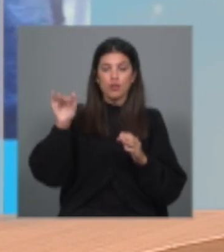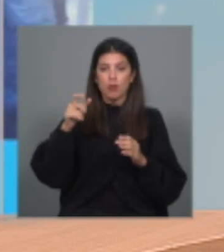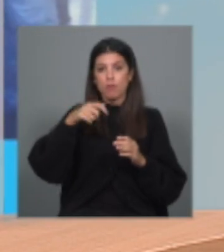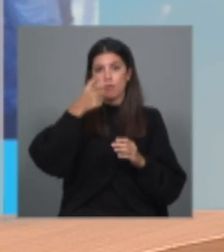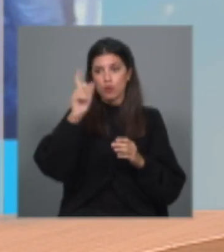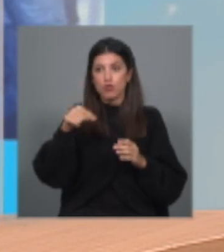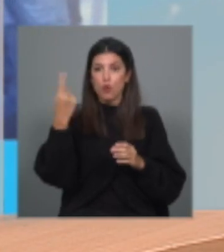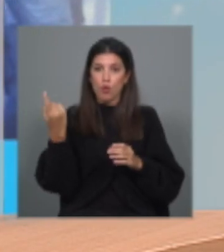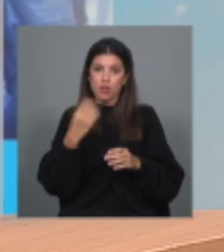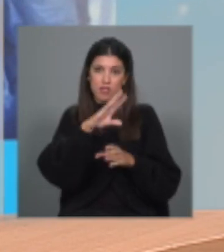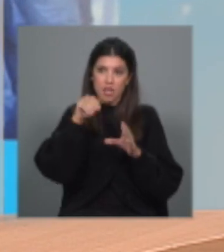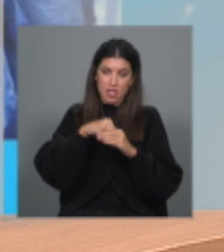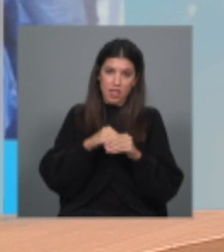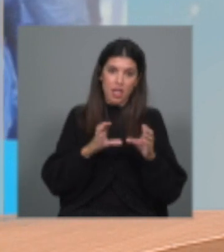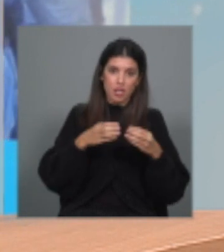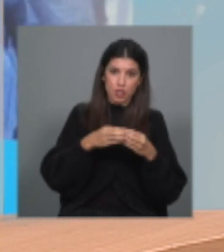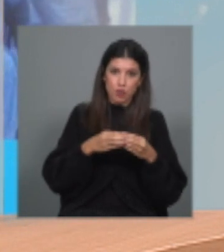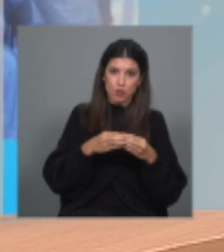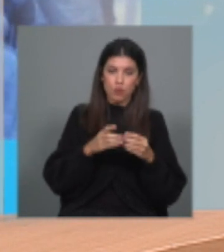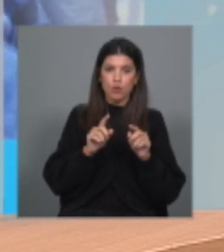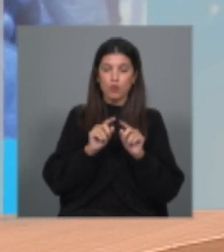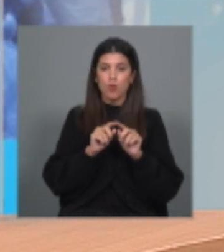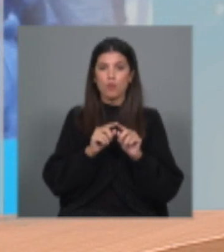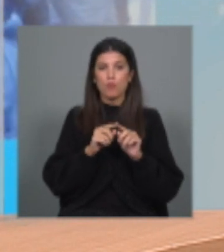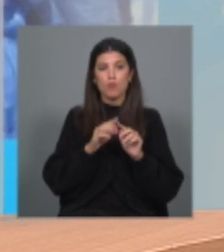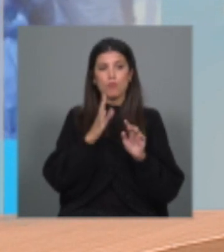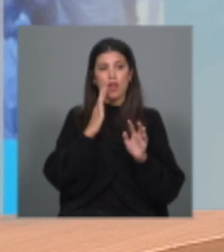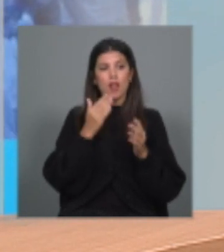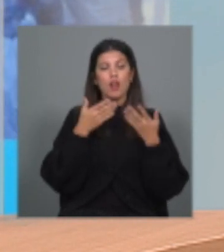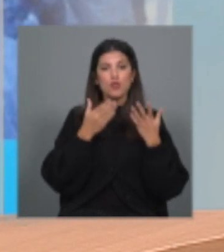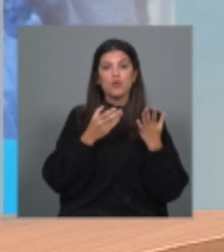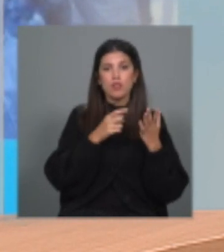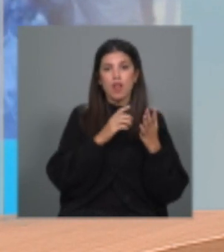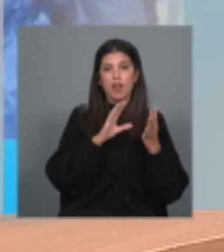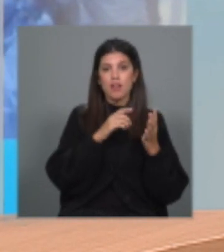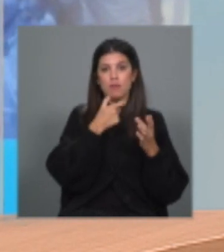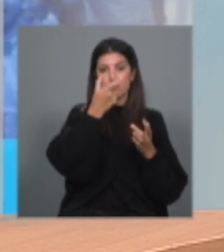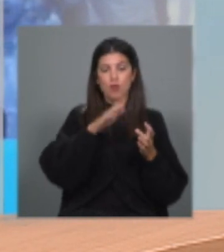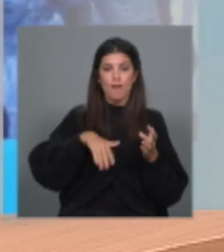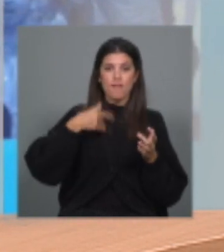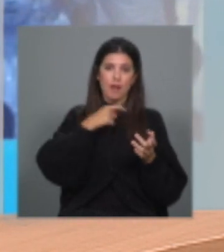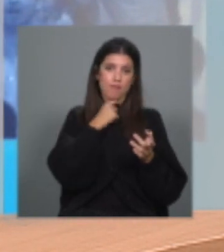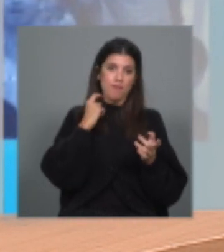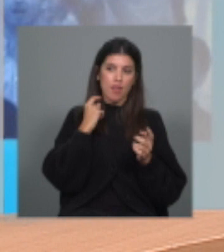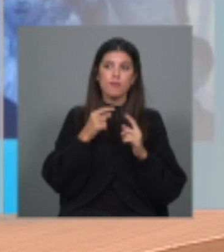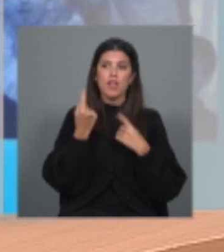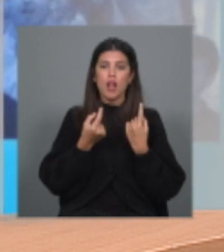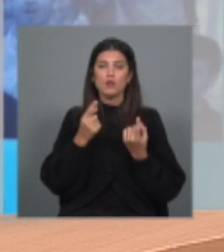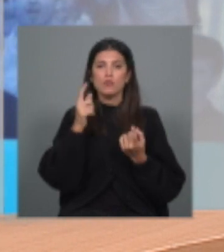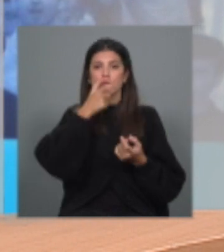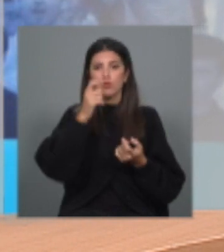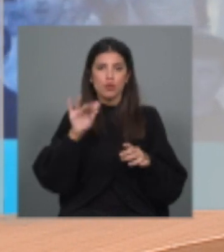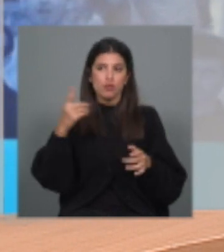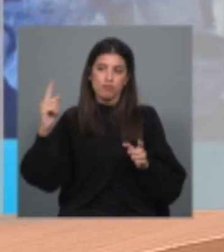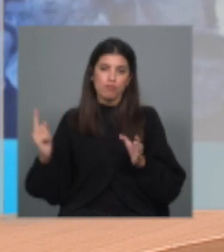além de um ou outro leigo que numa área mais específica da sua competência também colaboram, depois muito